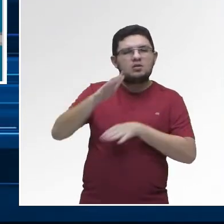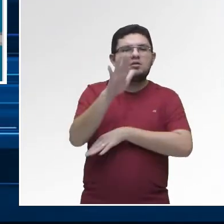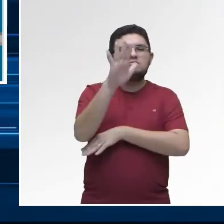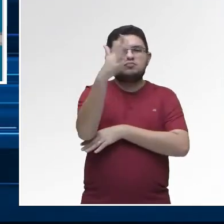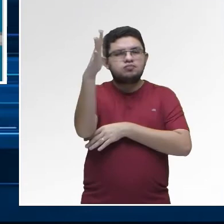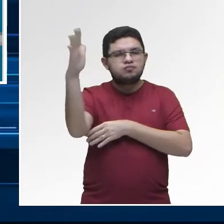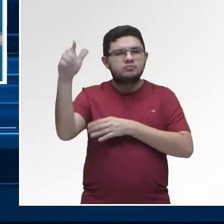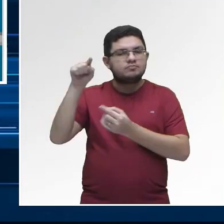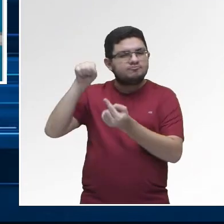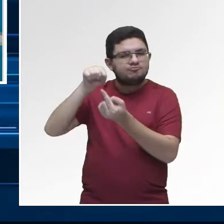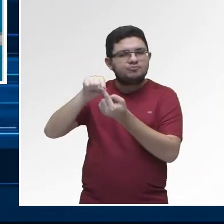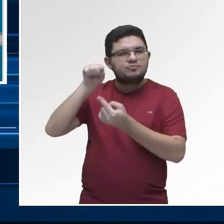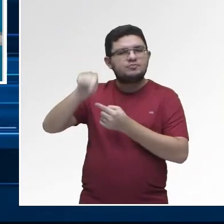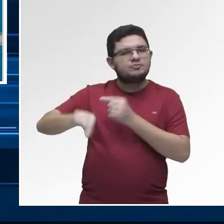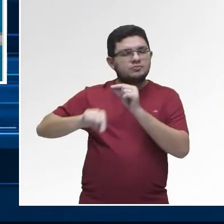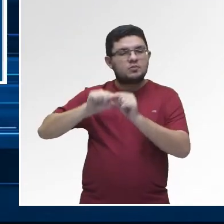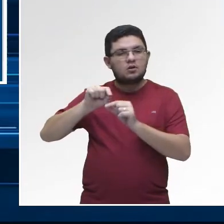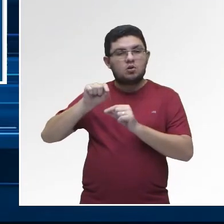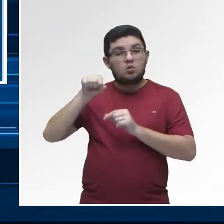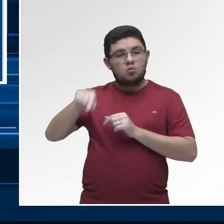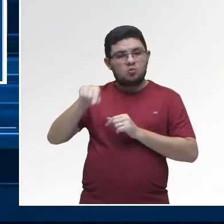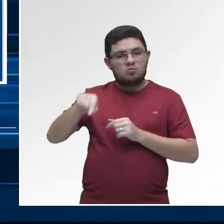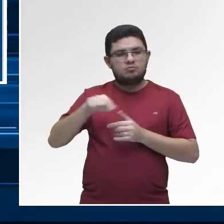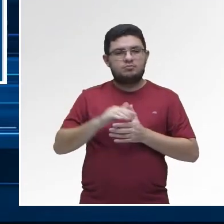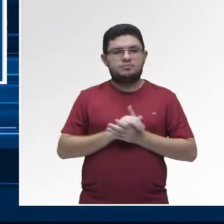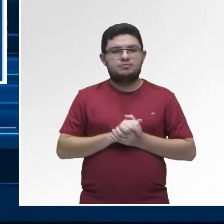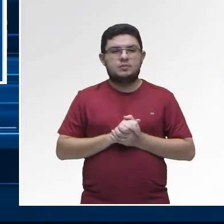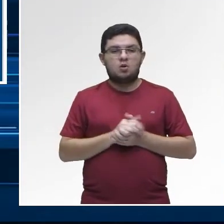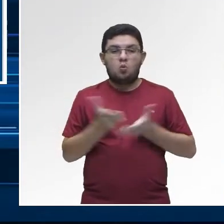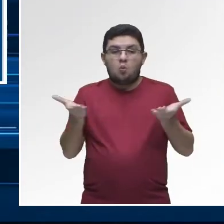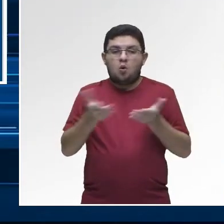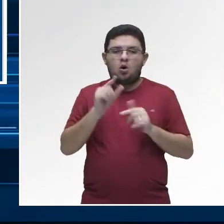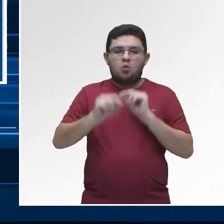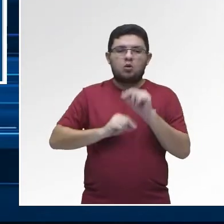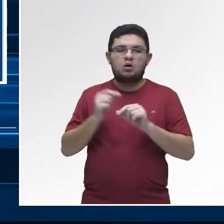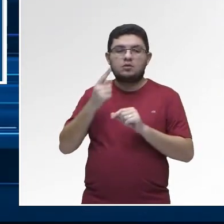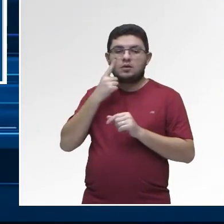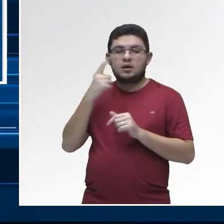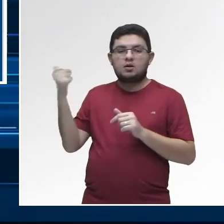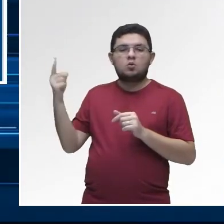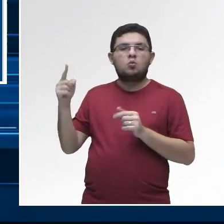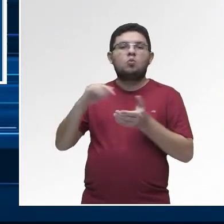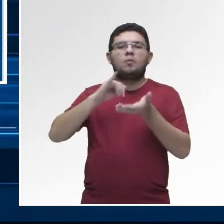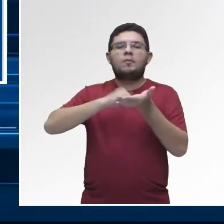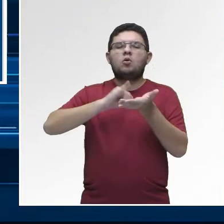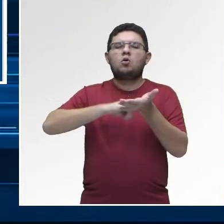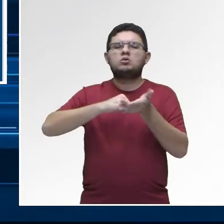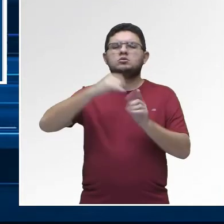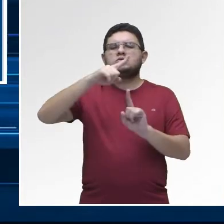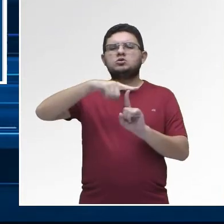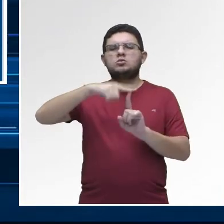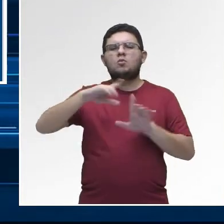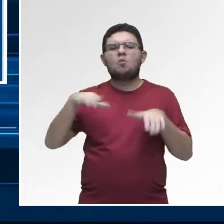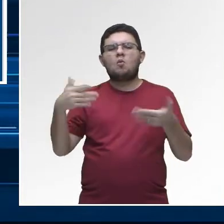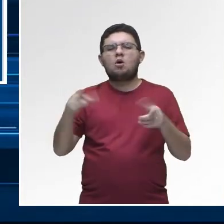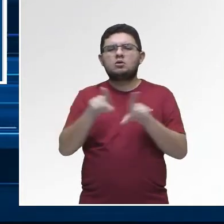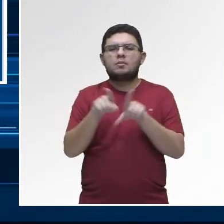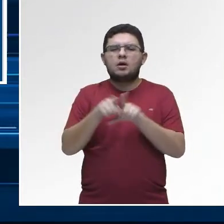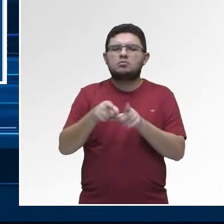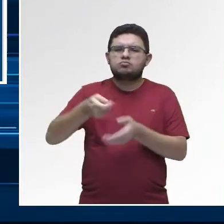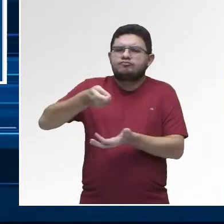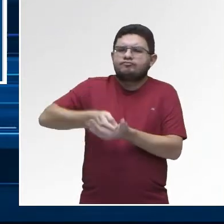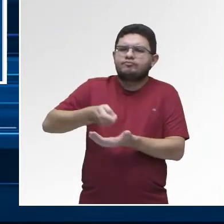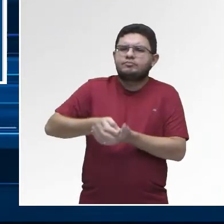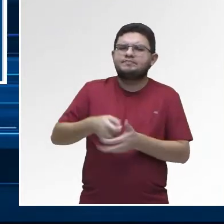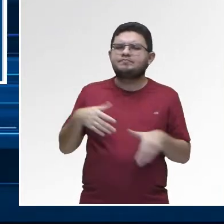produção agrícola, é isso? Vamos então agora ver quais eram os impostos e as obrigações feudais.